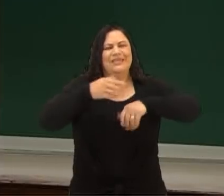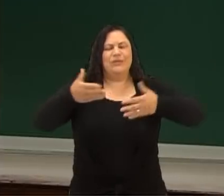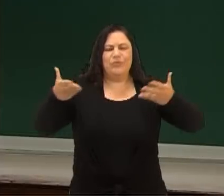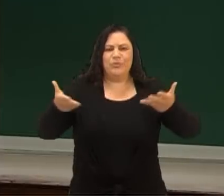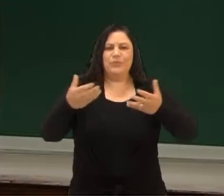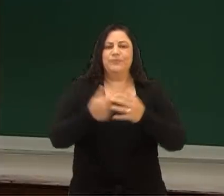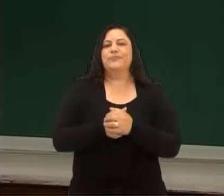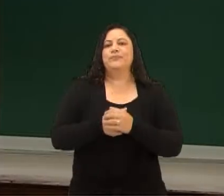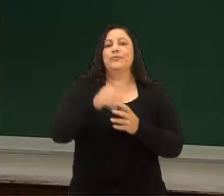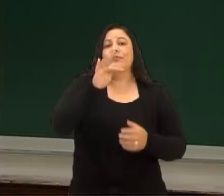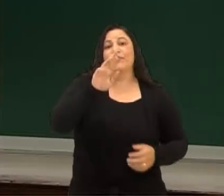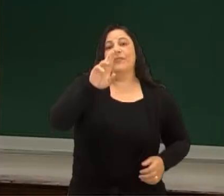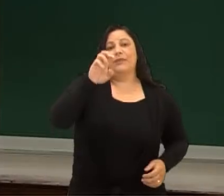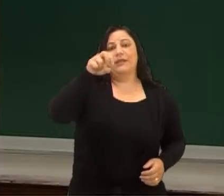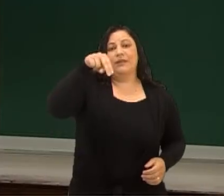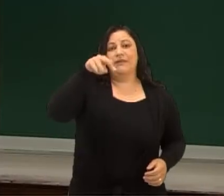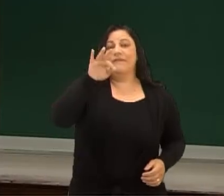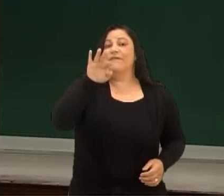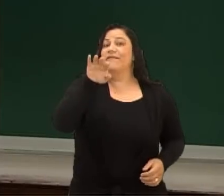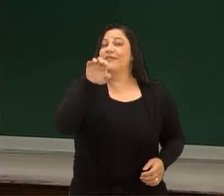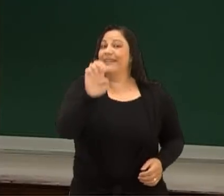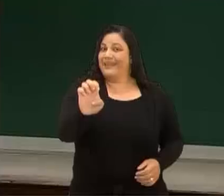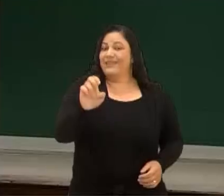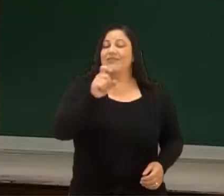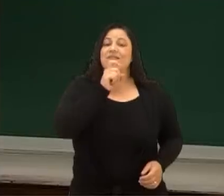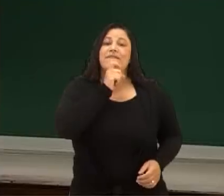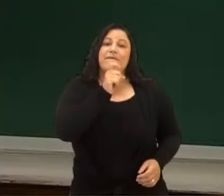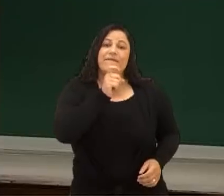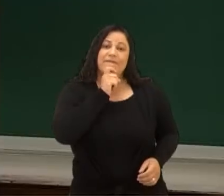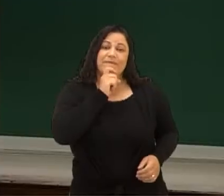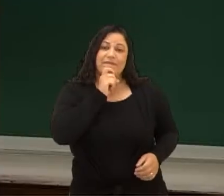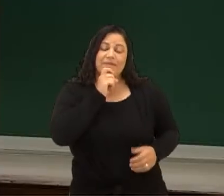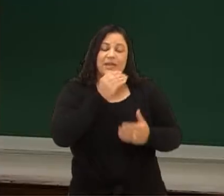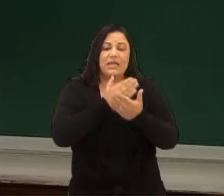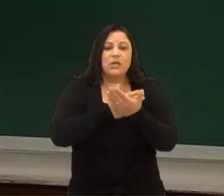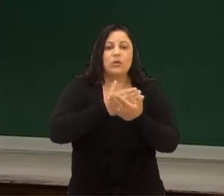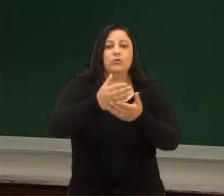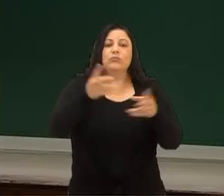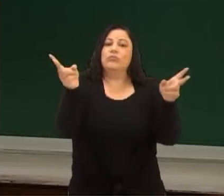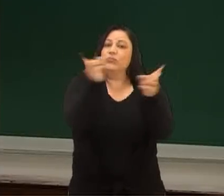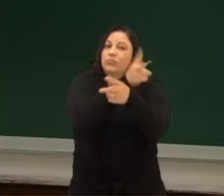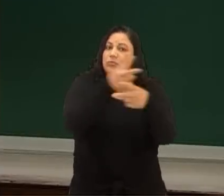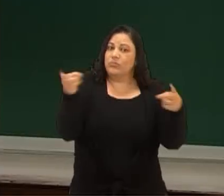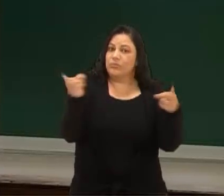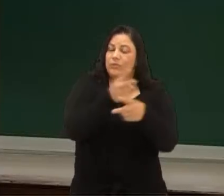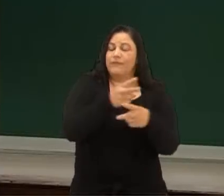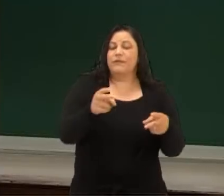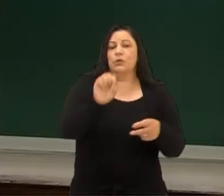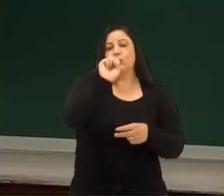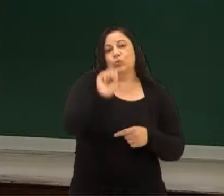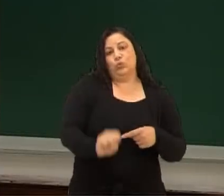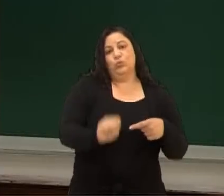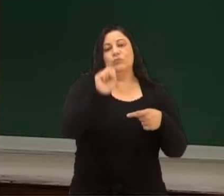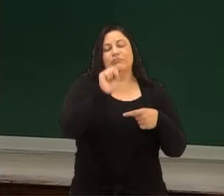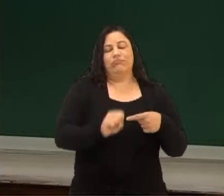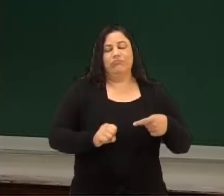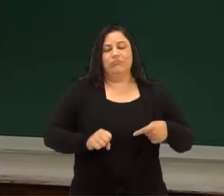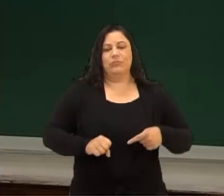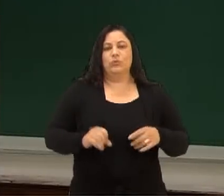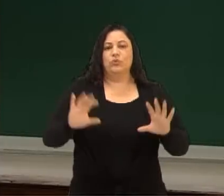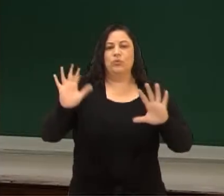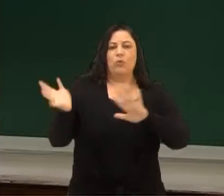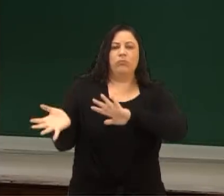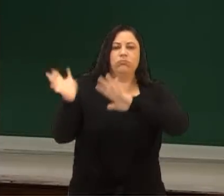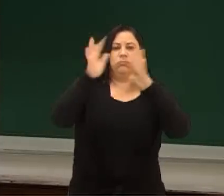né? Frente fria. Por quê? As massas de ar que estão vindo do Polo Sul, trazendo essas